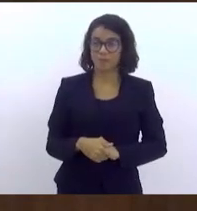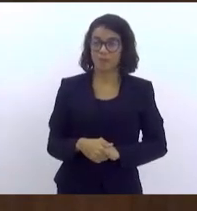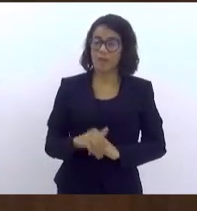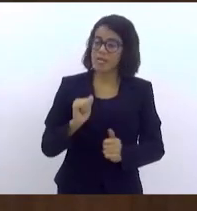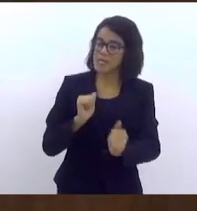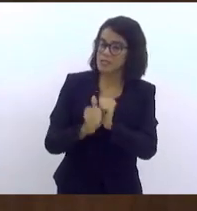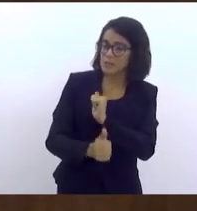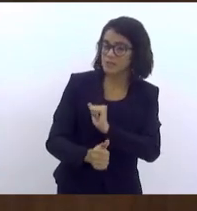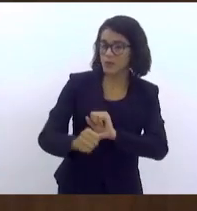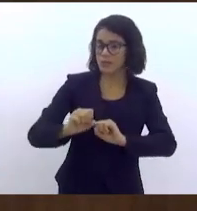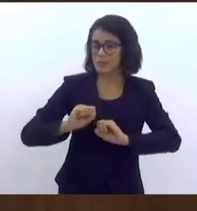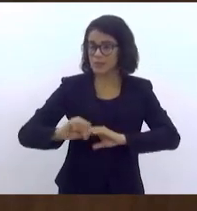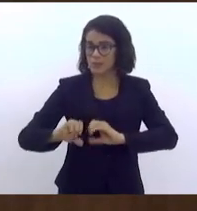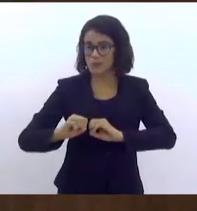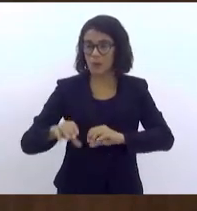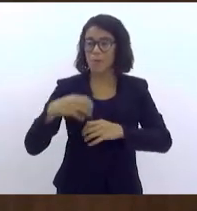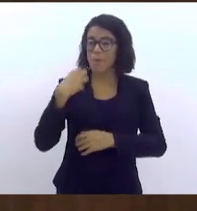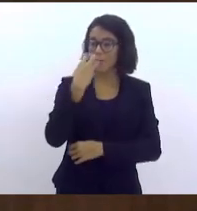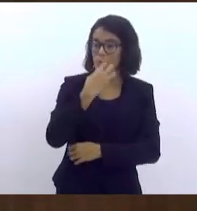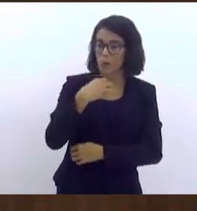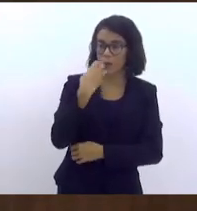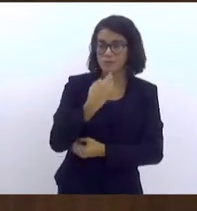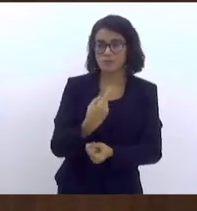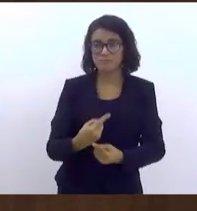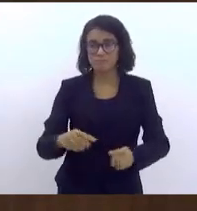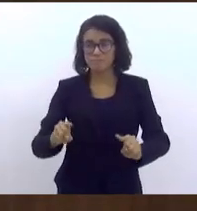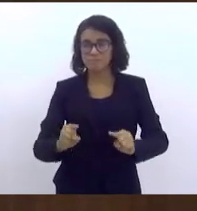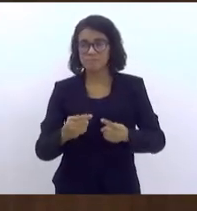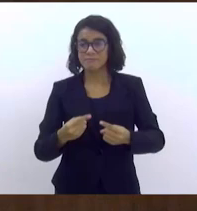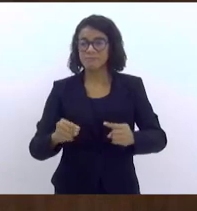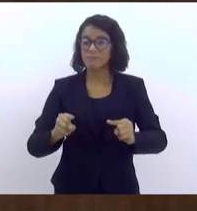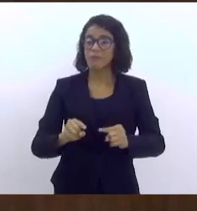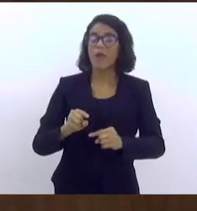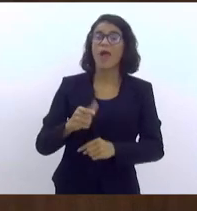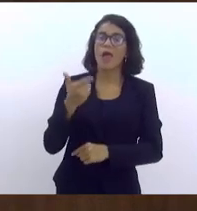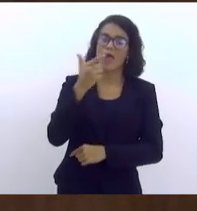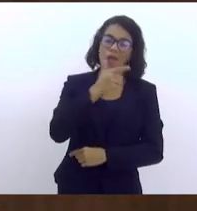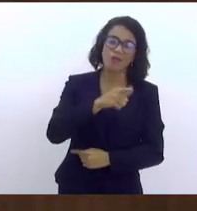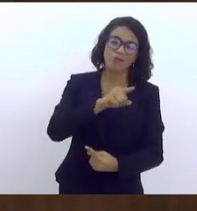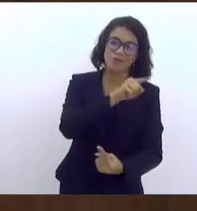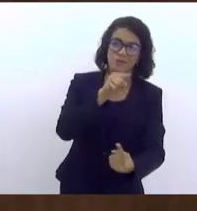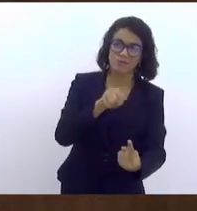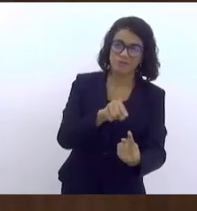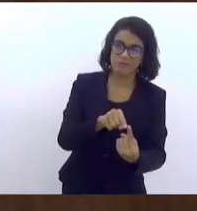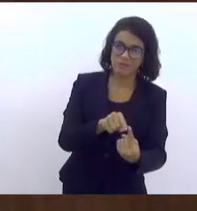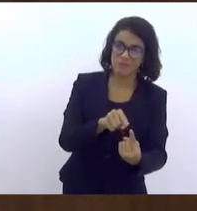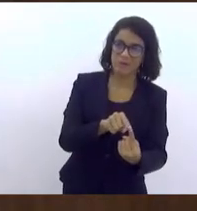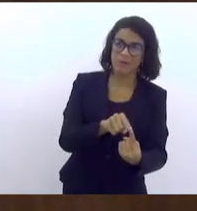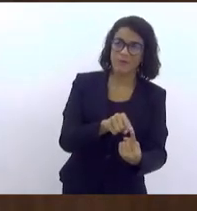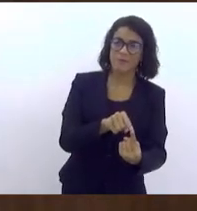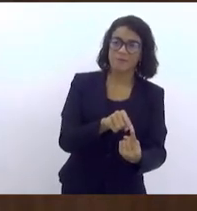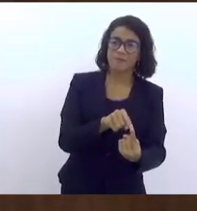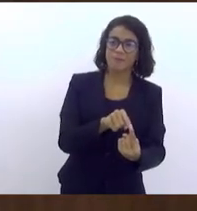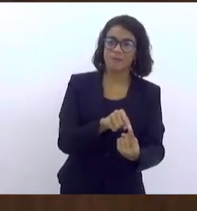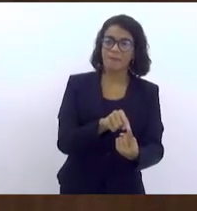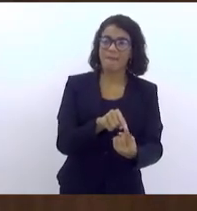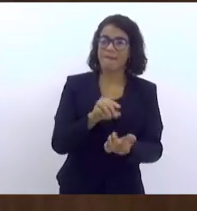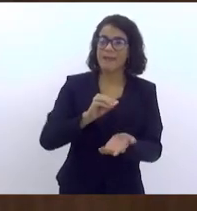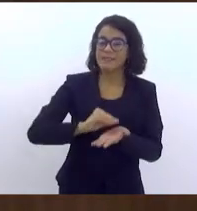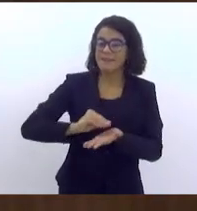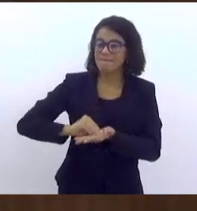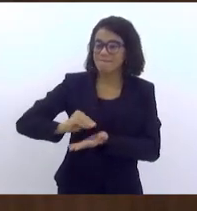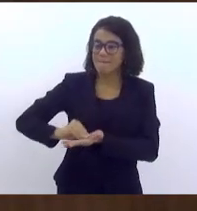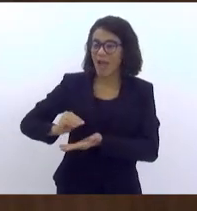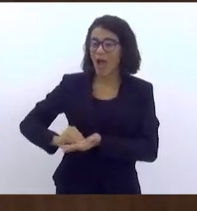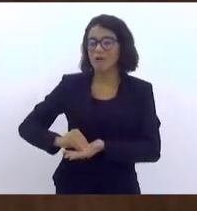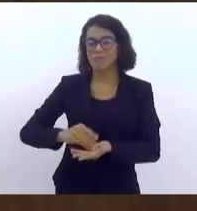Esporte educação e música é aonde você vai atingir essa essa falta de